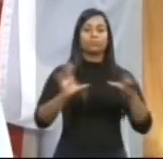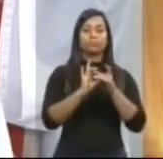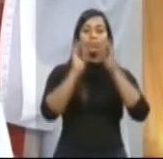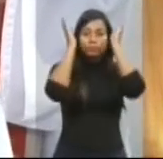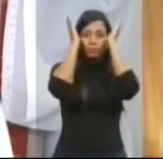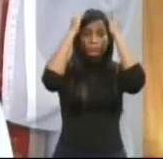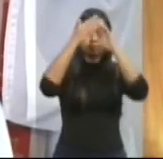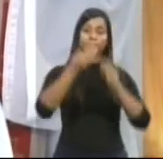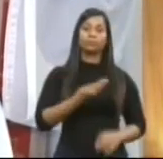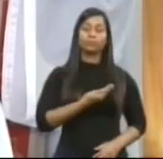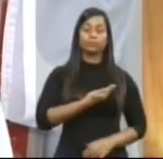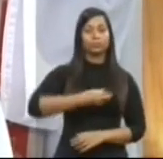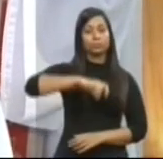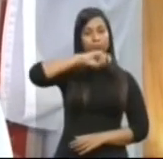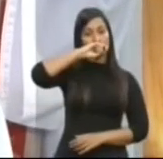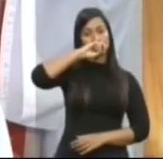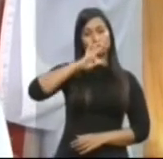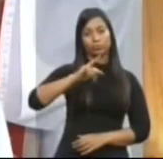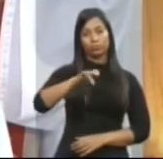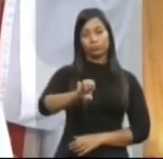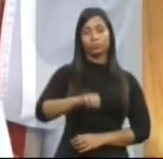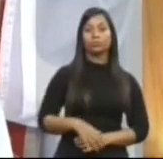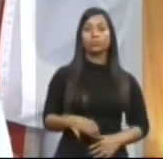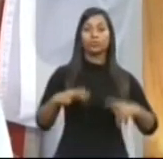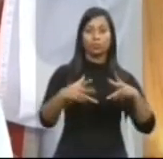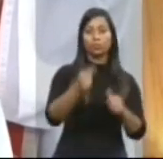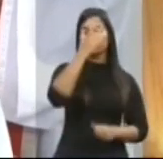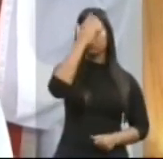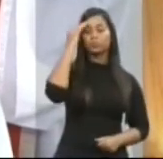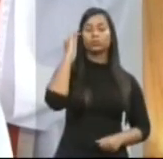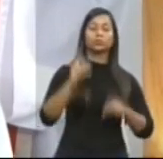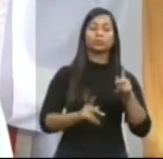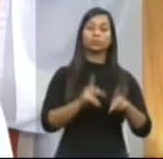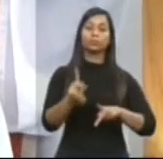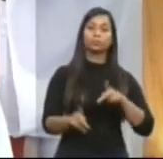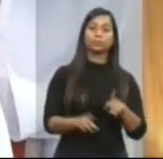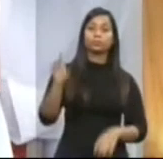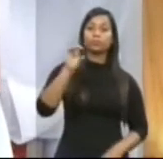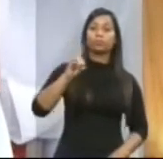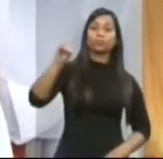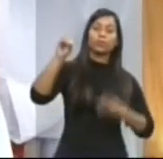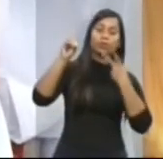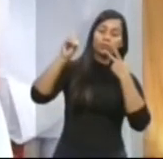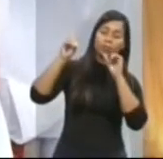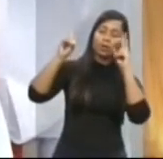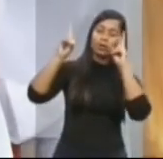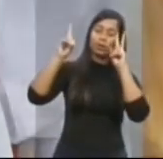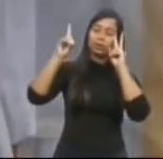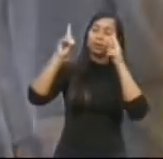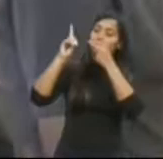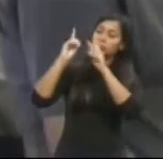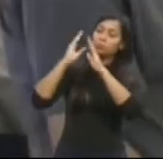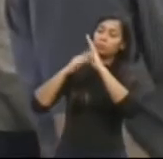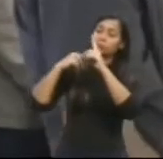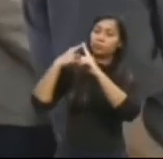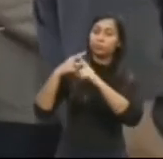caridade com o Papa Francisco, com o nosso Bispo Tomé e todos os ministros do vosso povo.